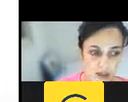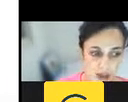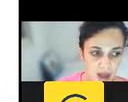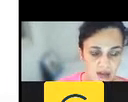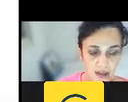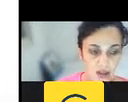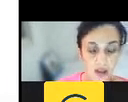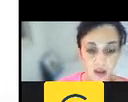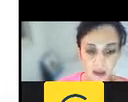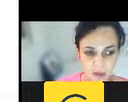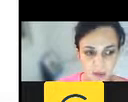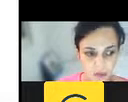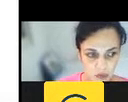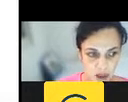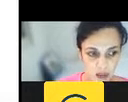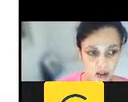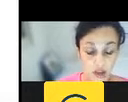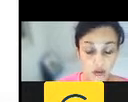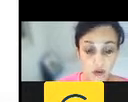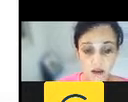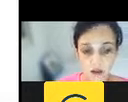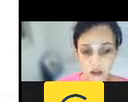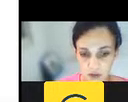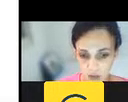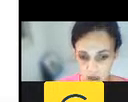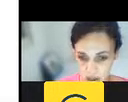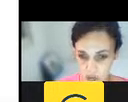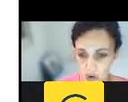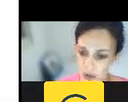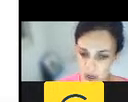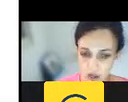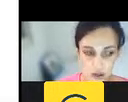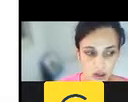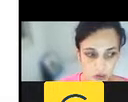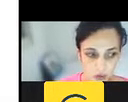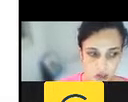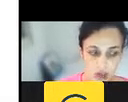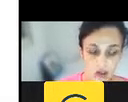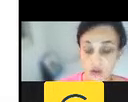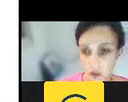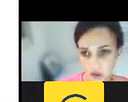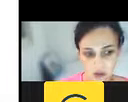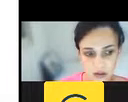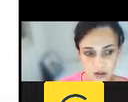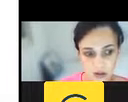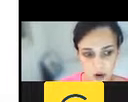uma análise, né, mais aprofundada, de atuar efetivamente de forma crítica e consciente nos